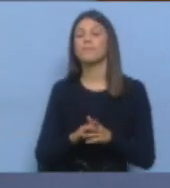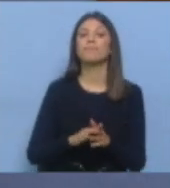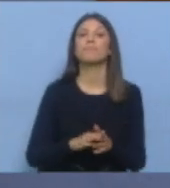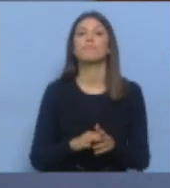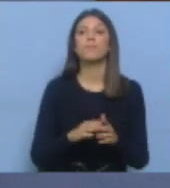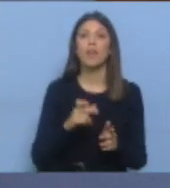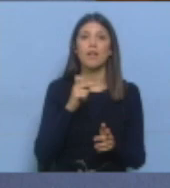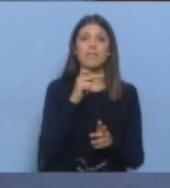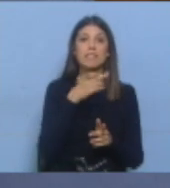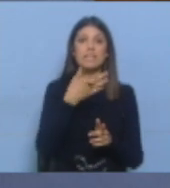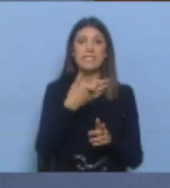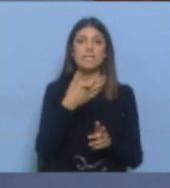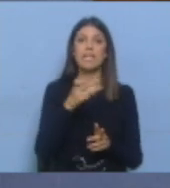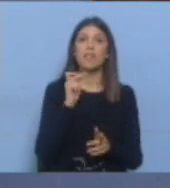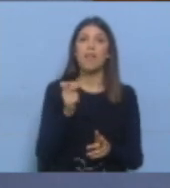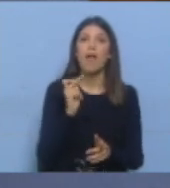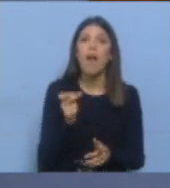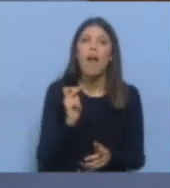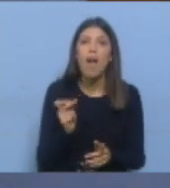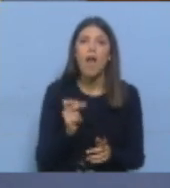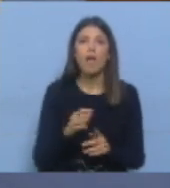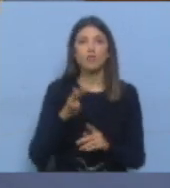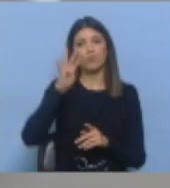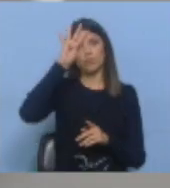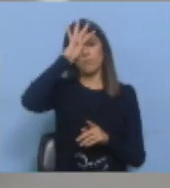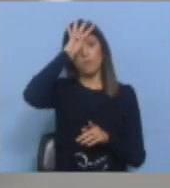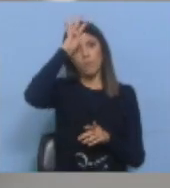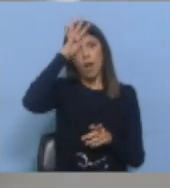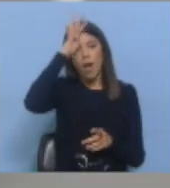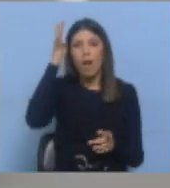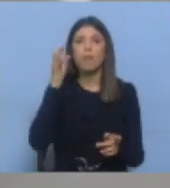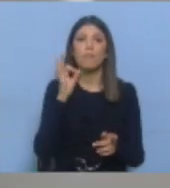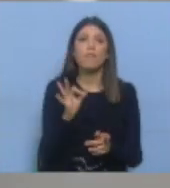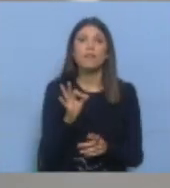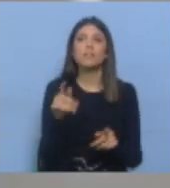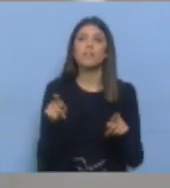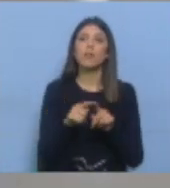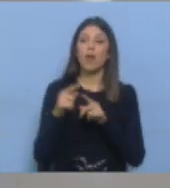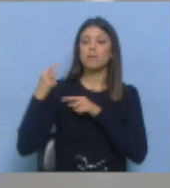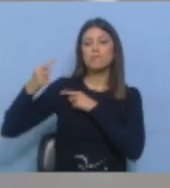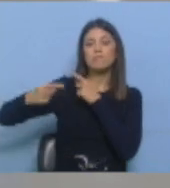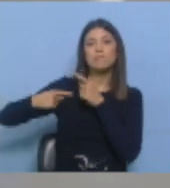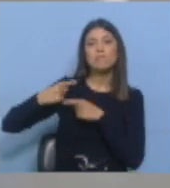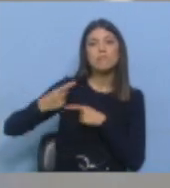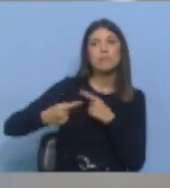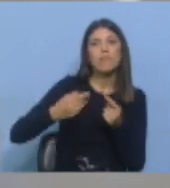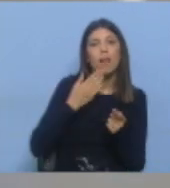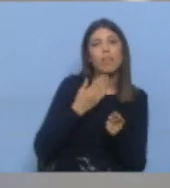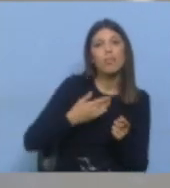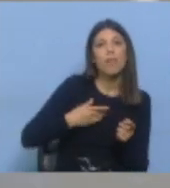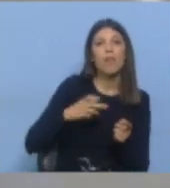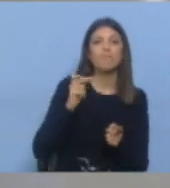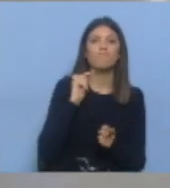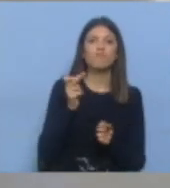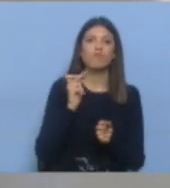São 7 anos de pontificado do Papa Francisco. É um itinerário que até já leva mais alguns anos daquilo